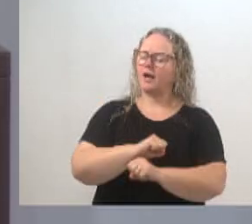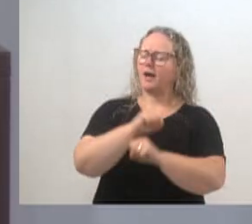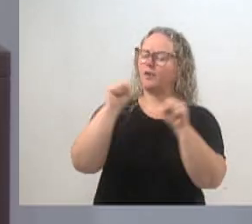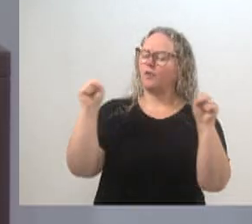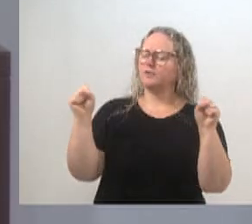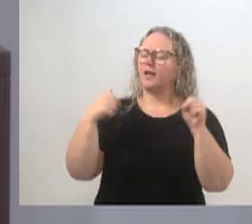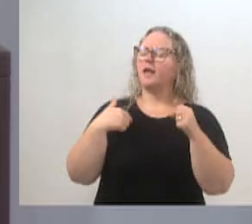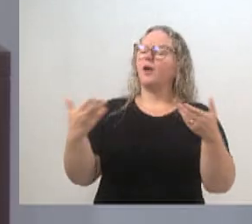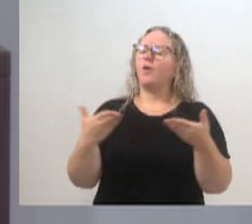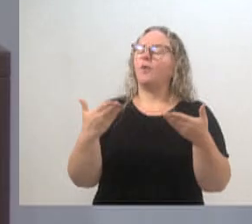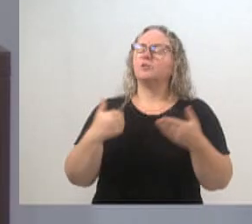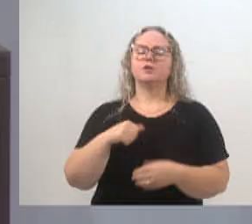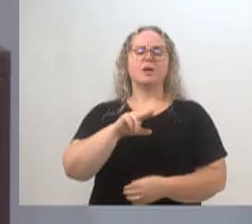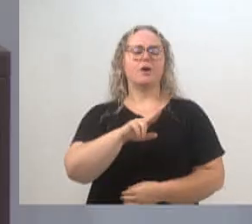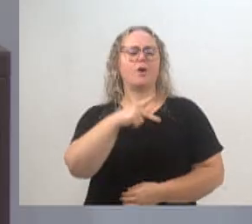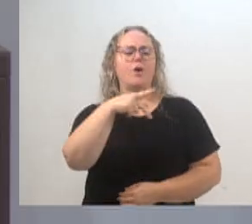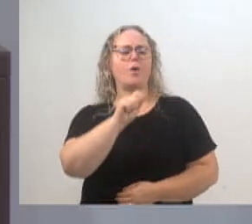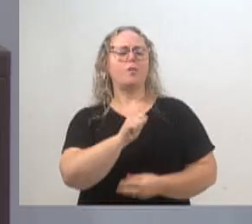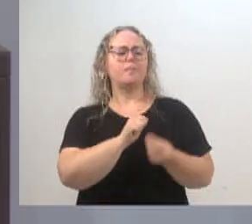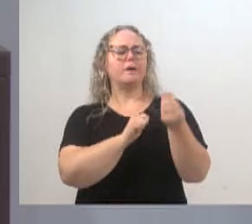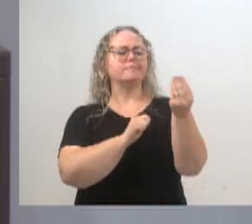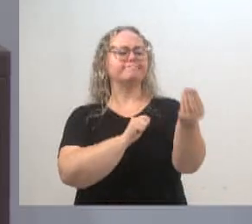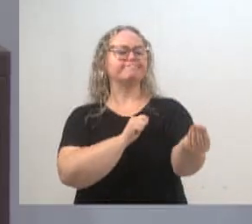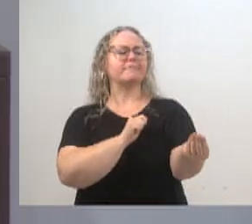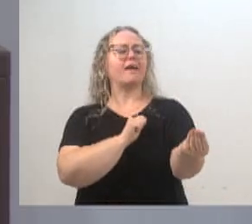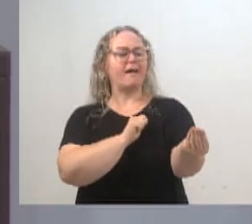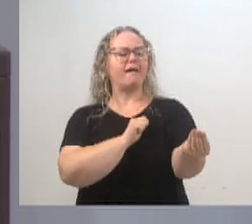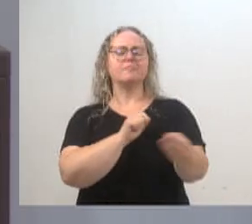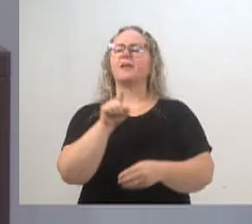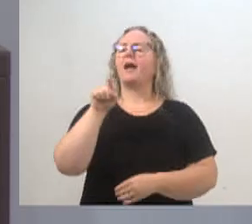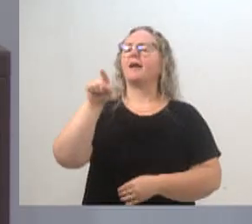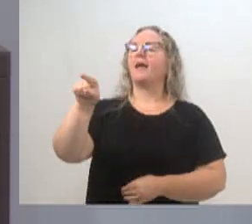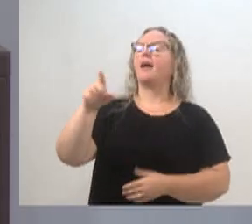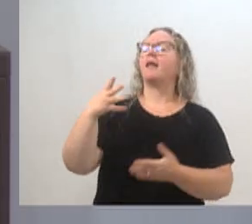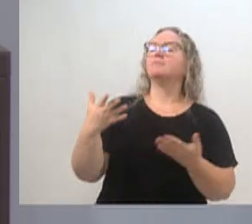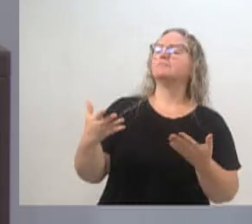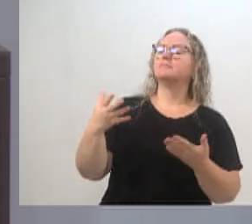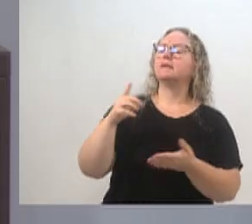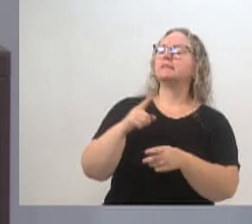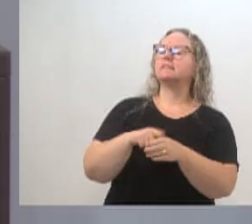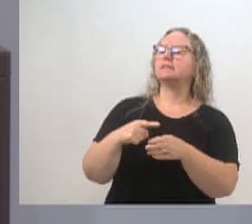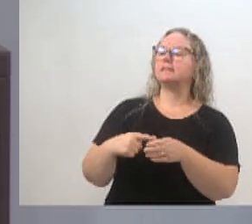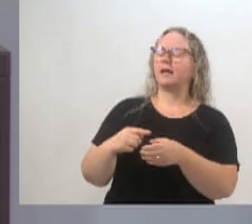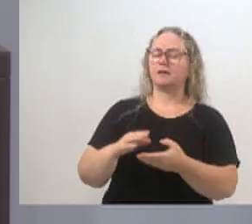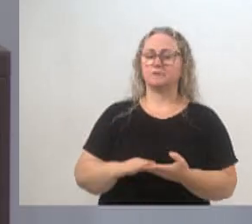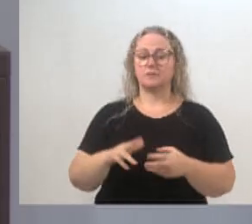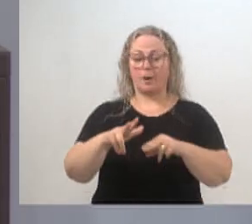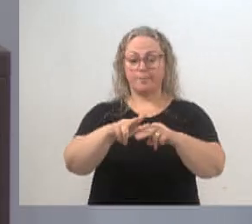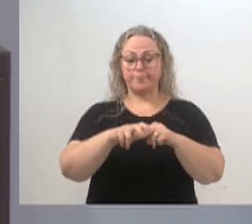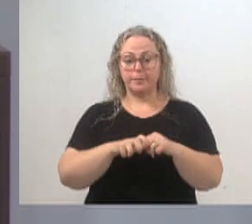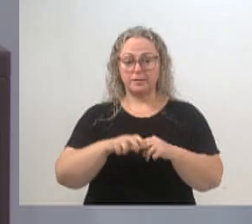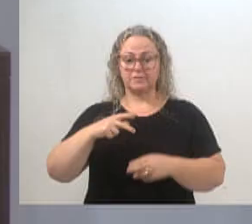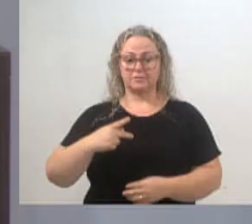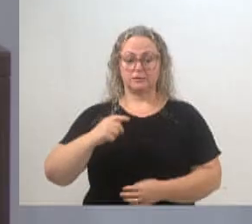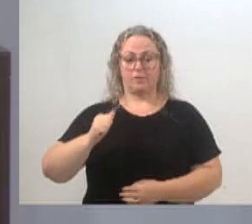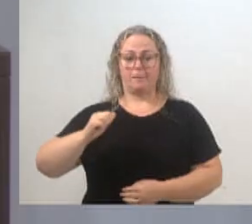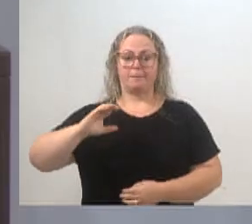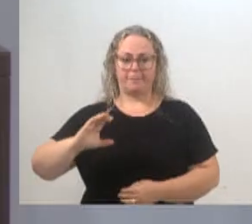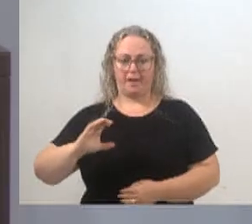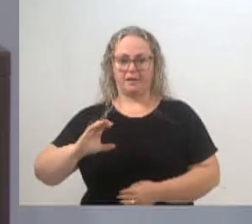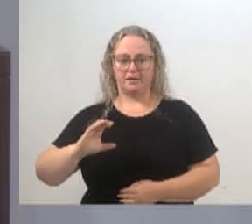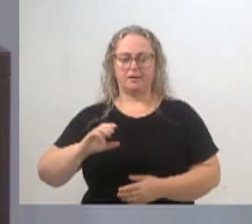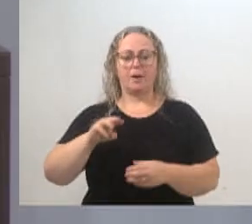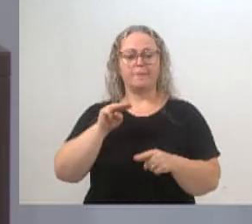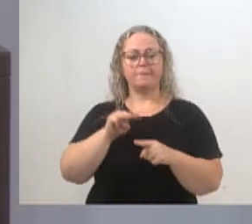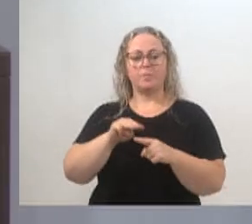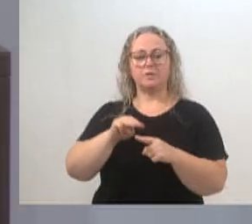UPA, hoje eu vou dar uma policlínica para tal cidade. Por isso que o nome do PAC é PAC Seleções. O município se inscreveu